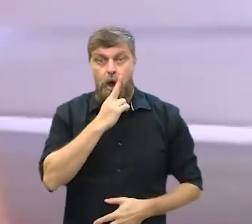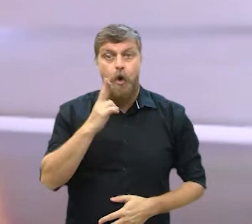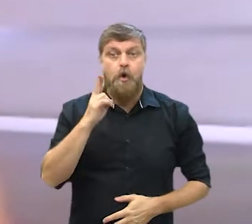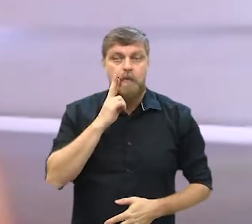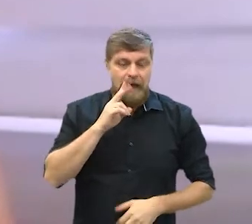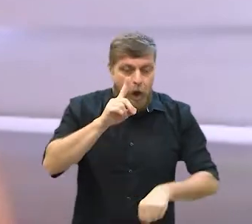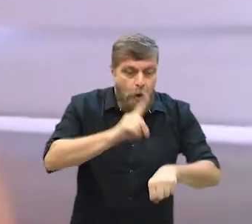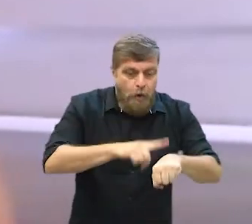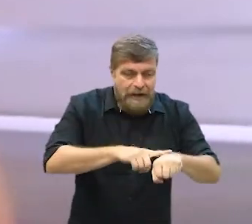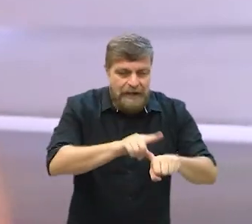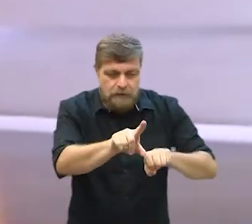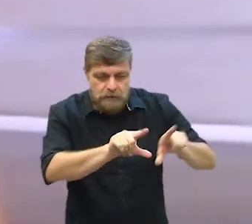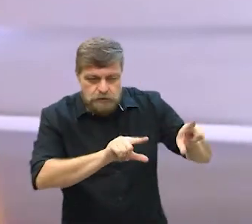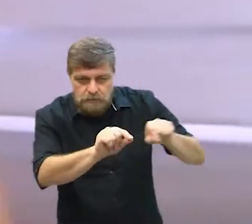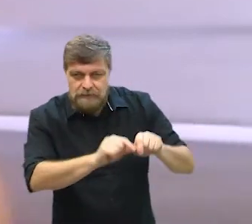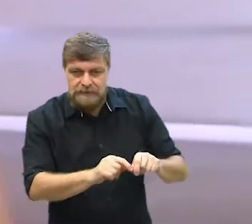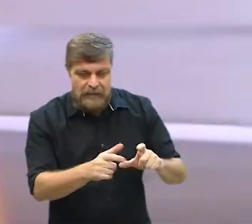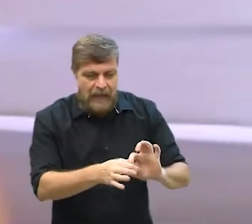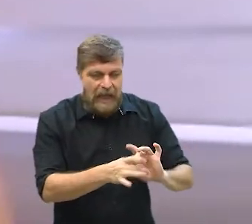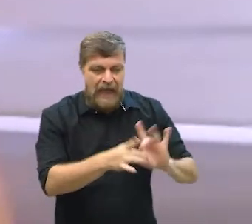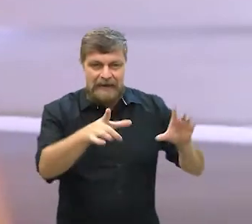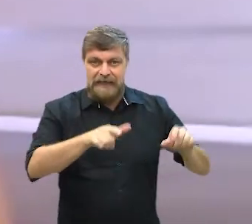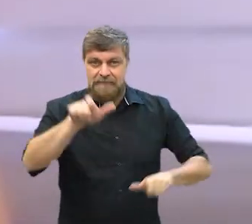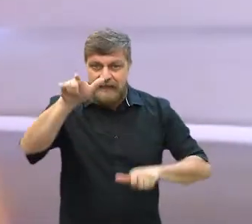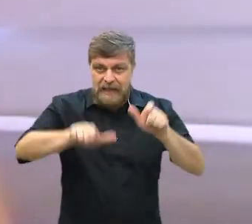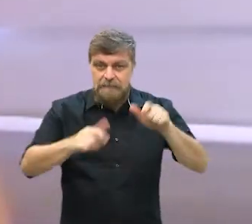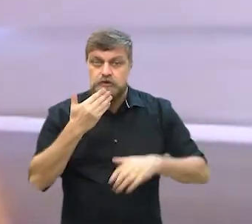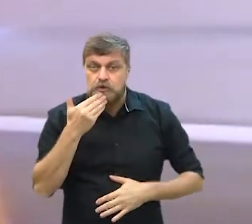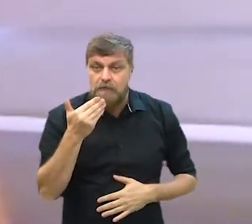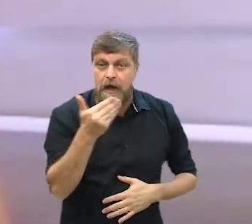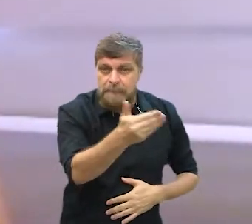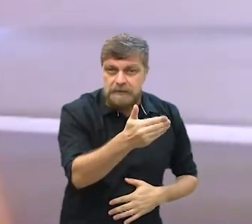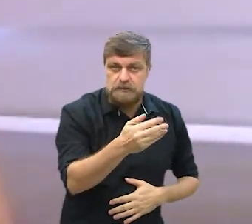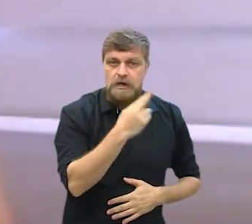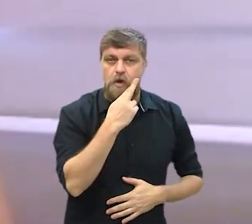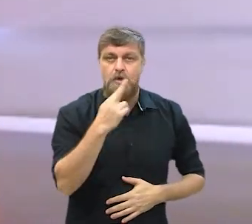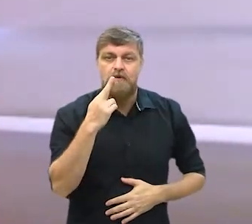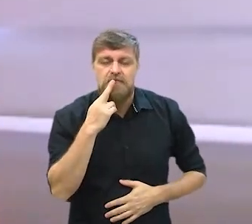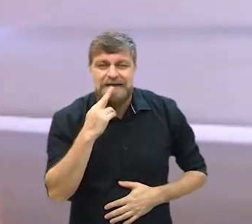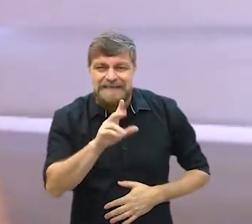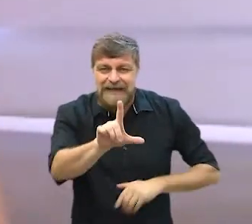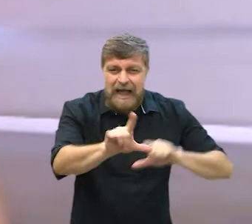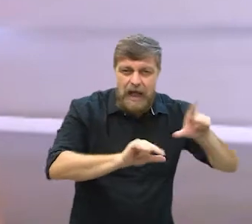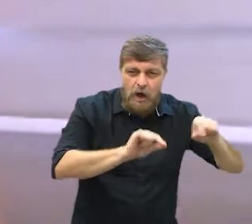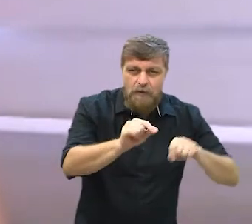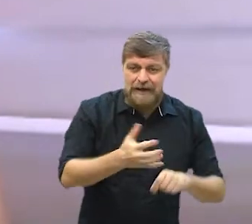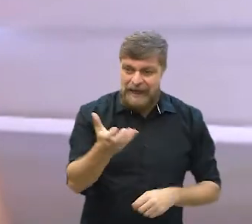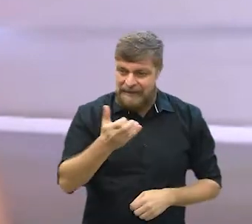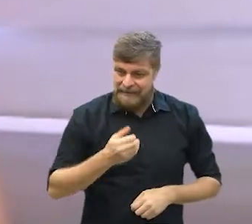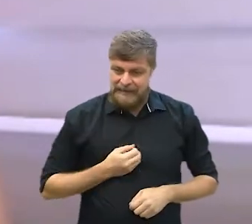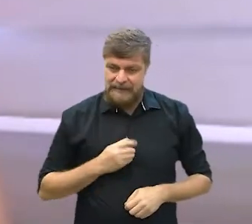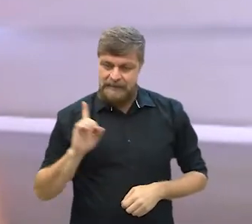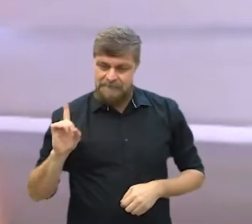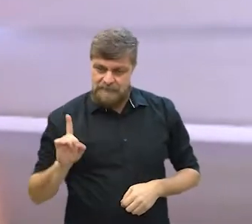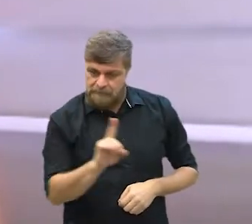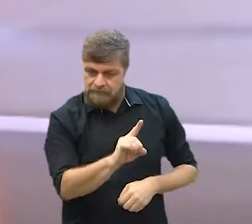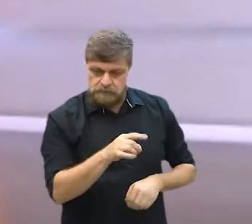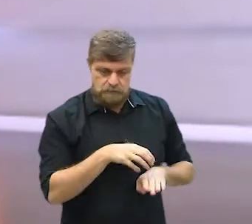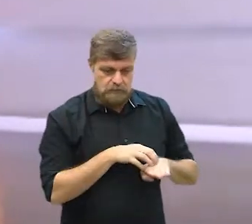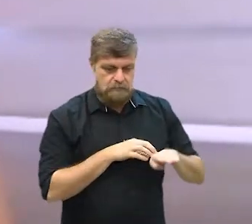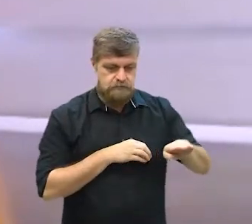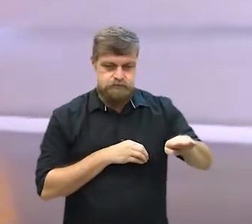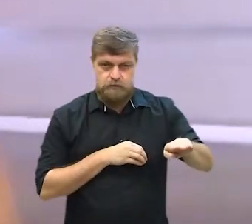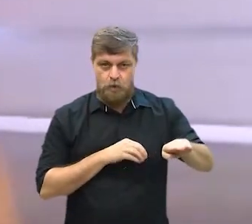Ele escolhe quais são os horários que ele libera para as pessoas fazerem o pedido. Ele escolhe se ele quer que as pessoas vão retirar esse